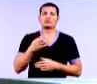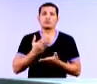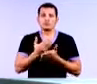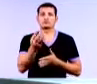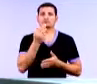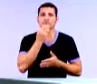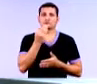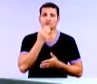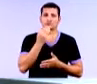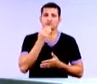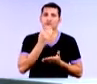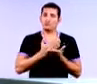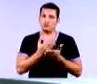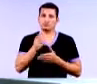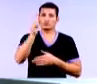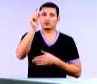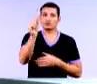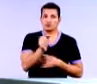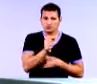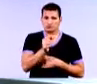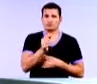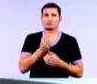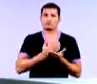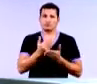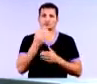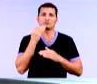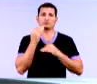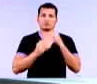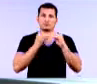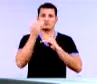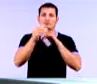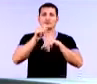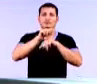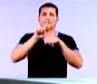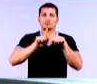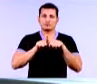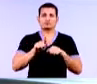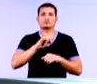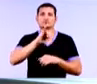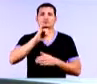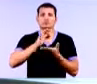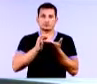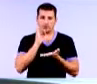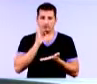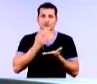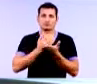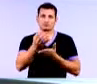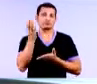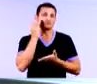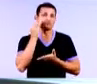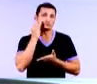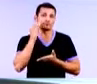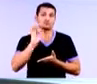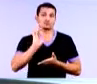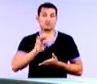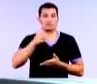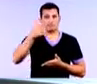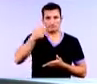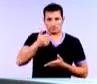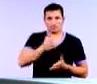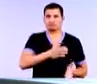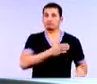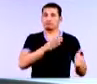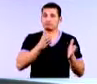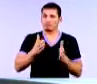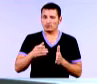de, a partir do Eclipse, desenvolver algoritmos em Java e testá-los. É lógico que esse é somente o primeiro passo, gente. Muito